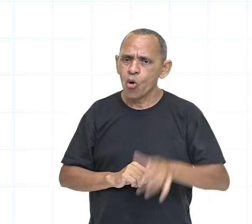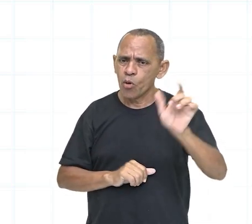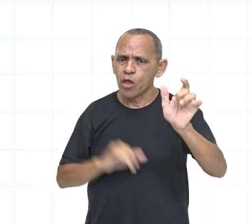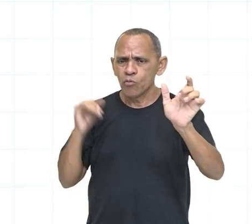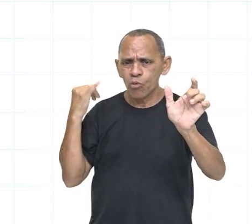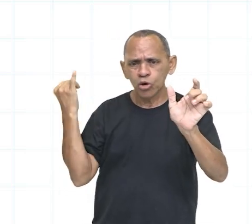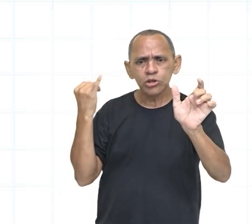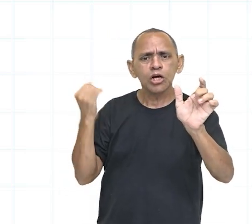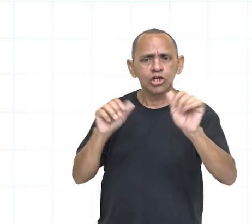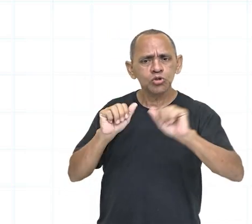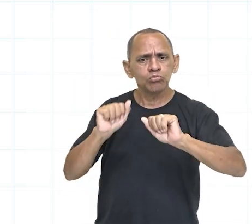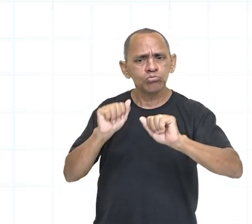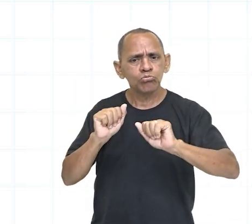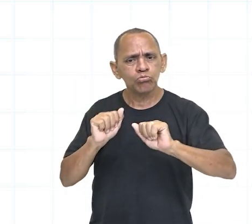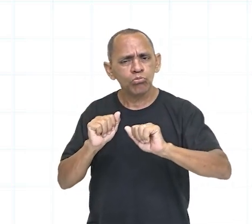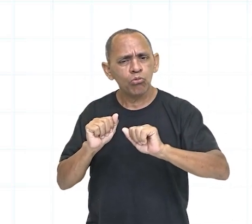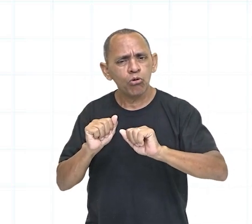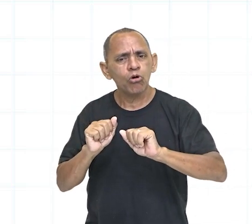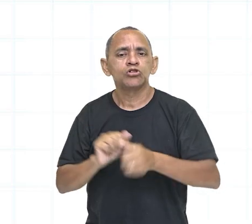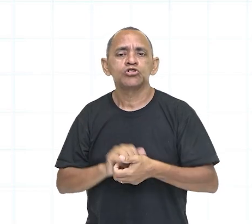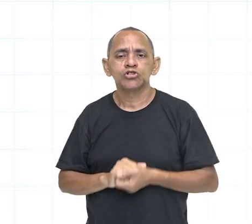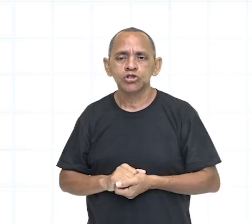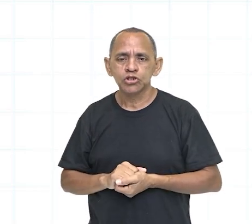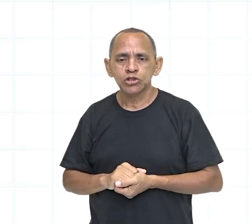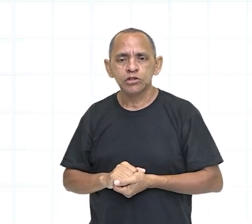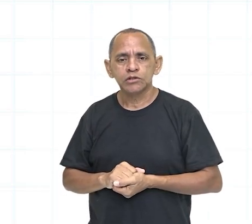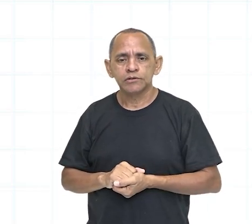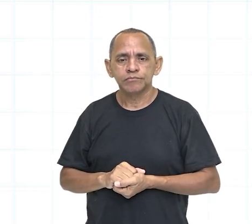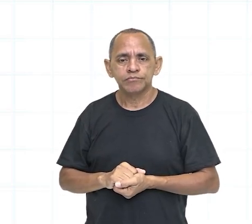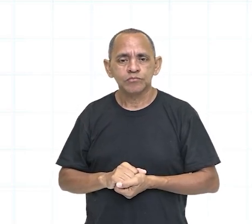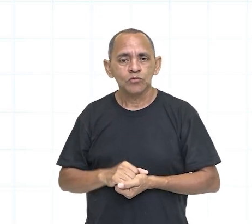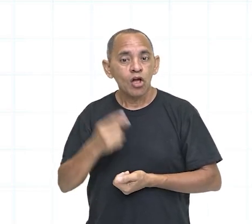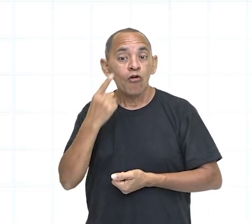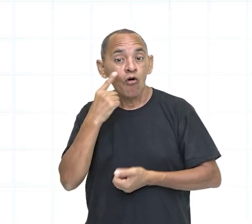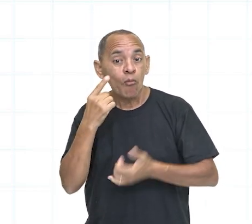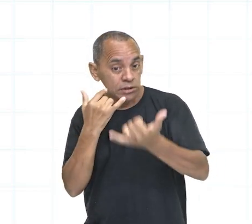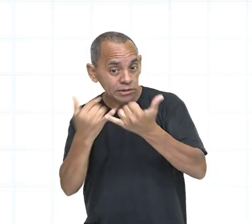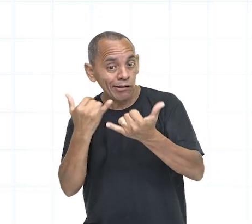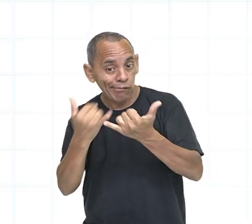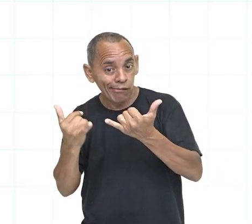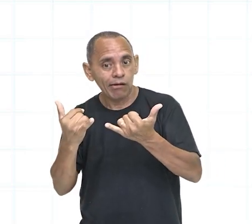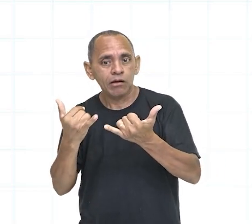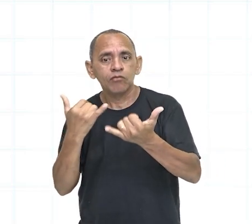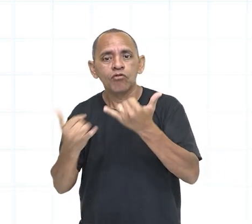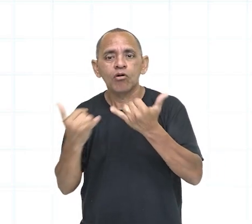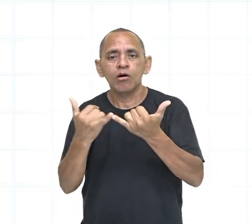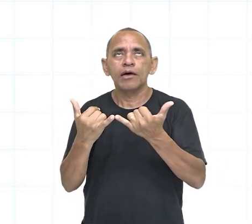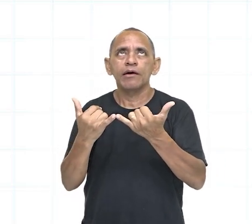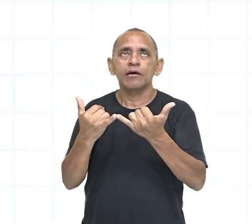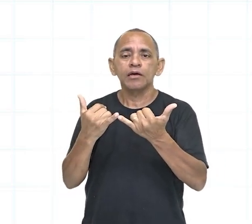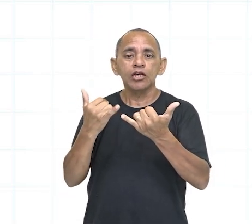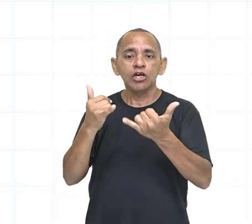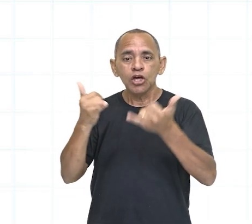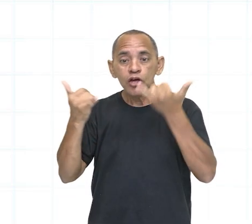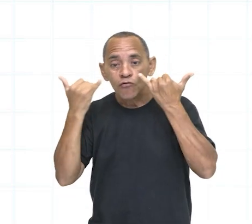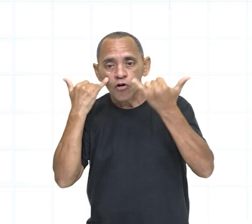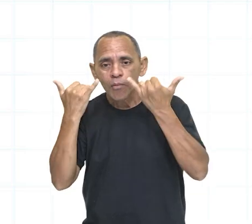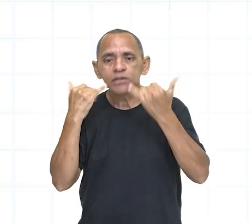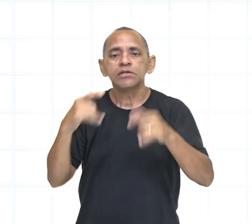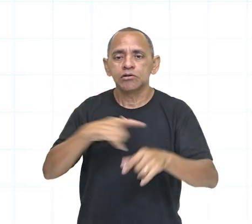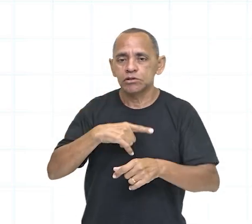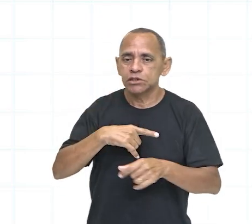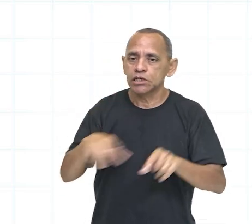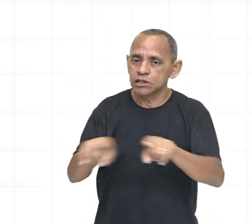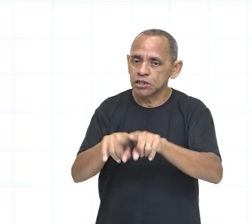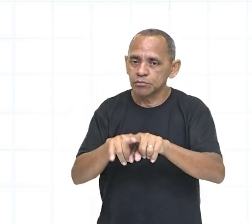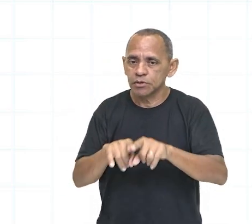importantes que podem, né, dar a dica para você entender sobre o que o texto está falando, o que o texto está dizendo. Certo? Vamos ver mais